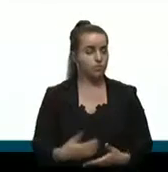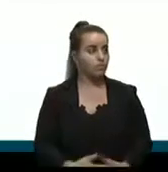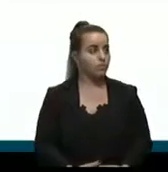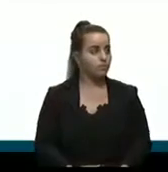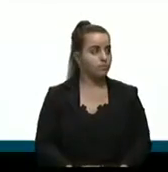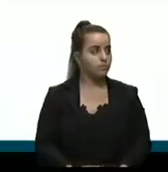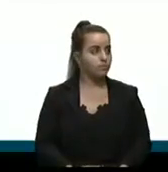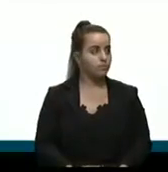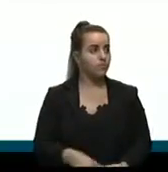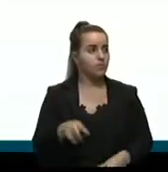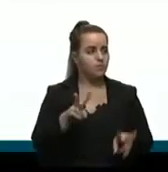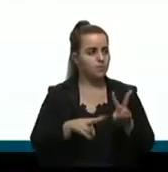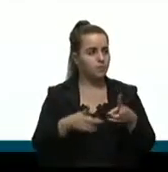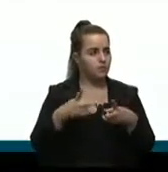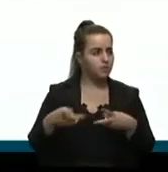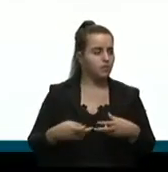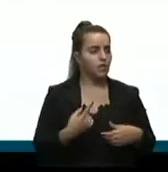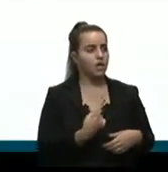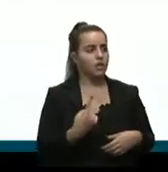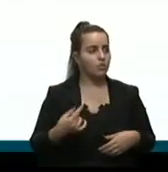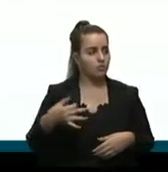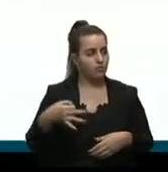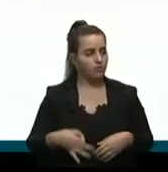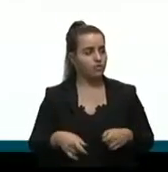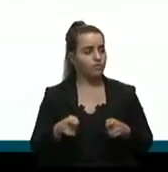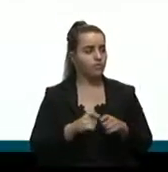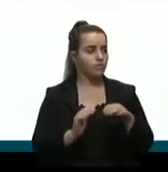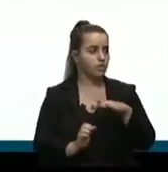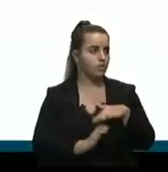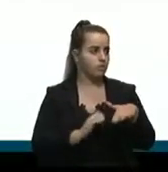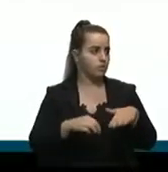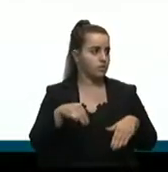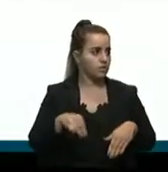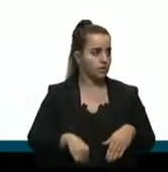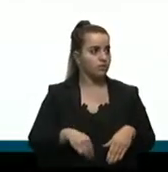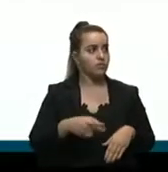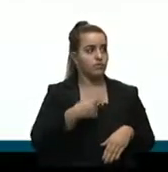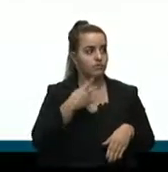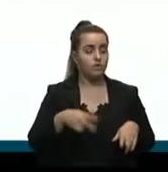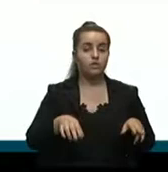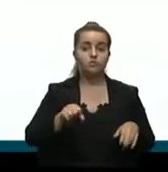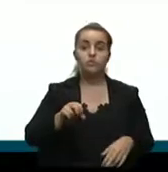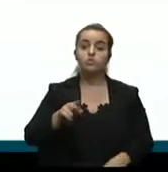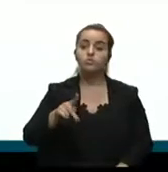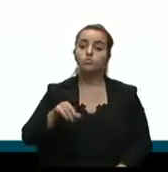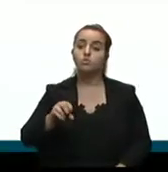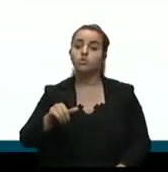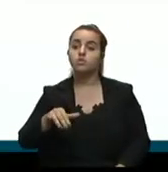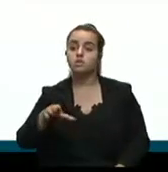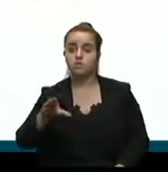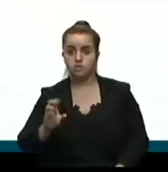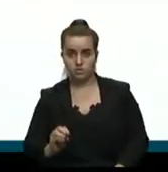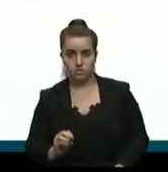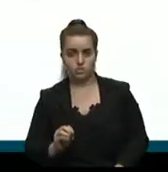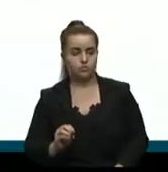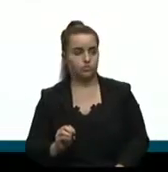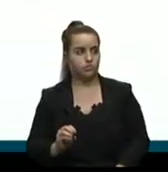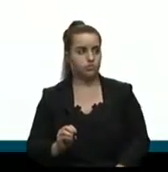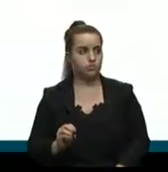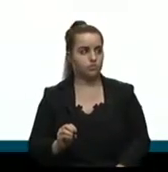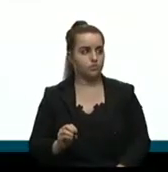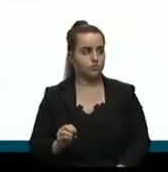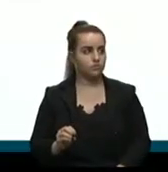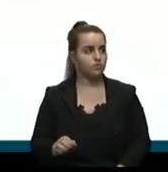quadro. Observe que cada afirmação feita pela empresa M trata de uma